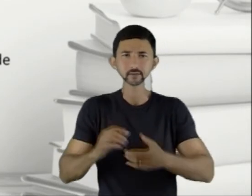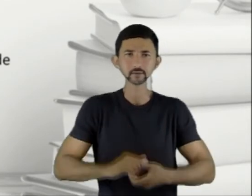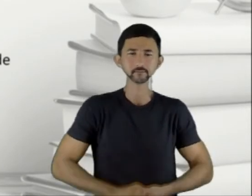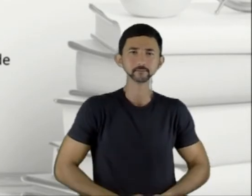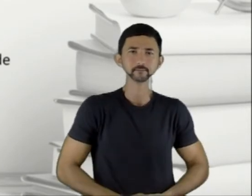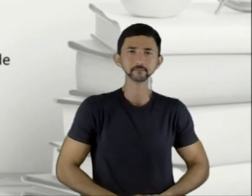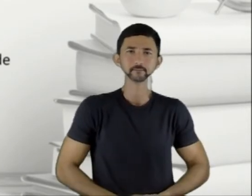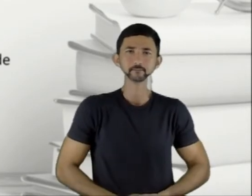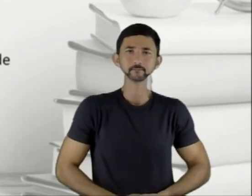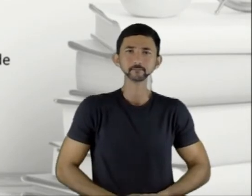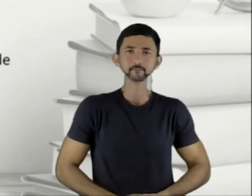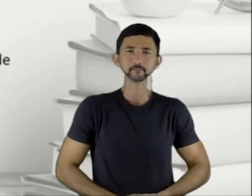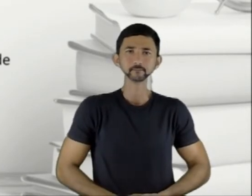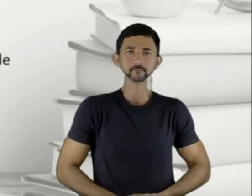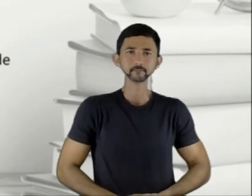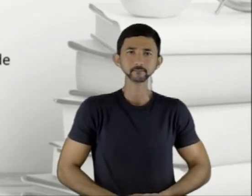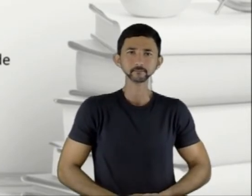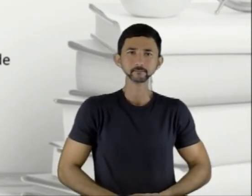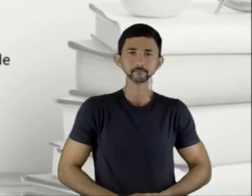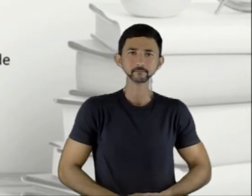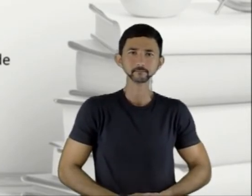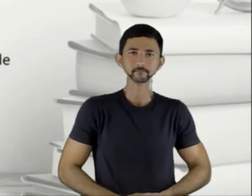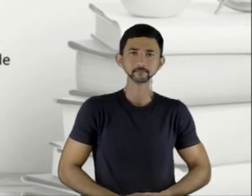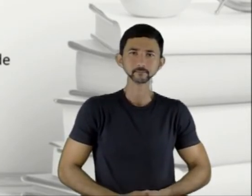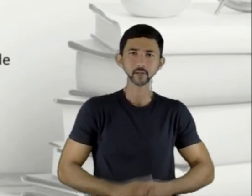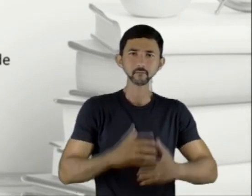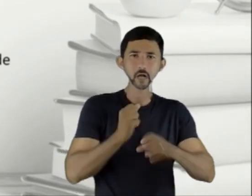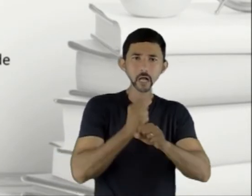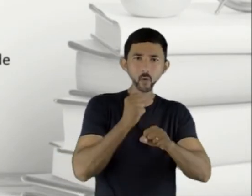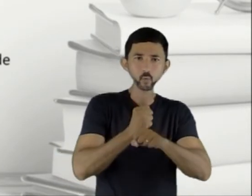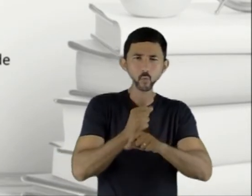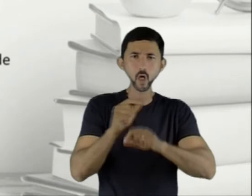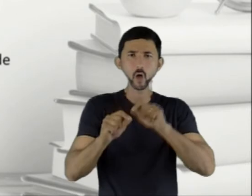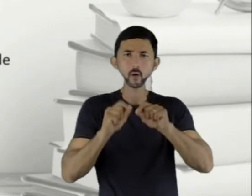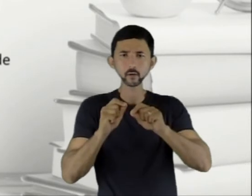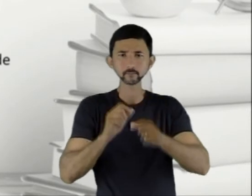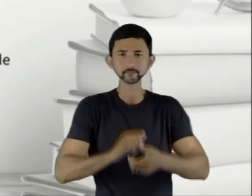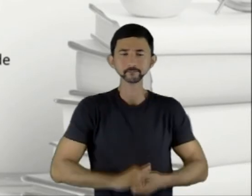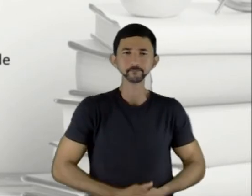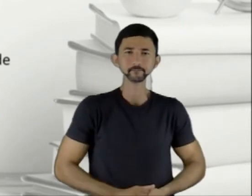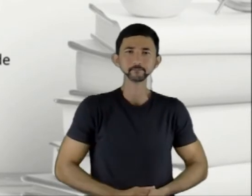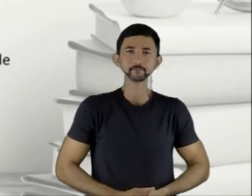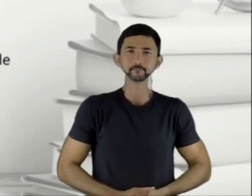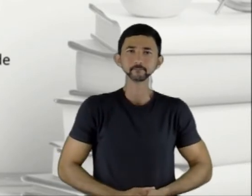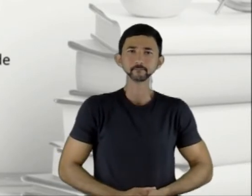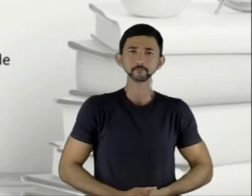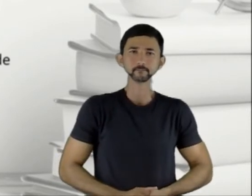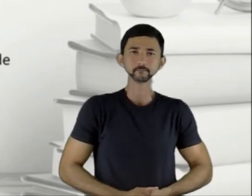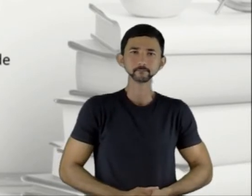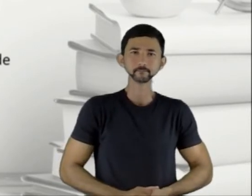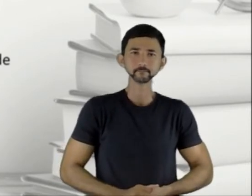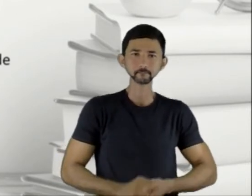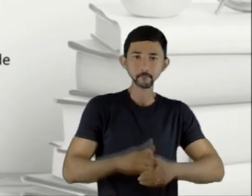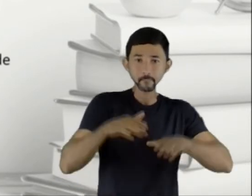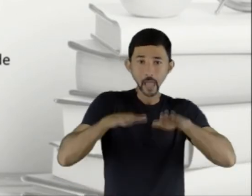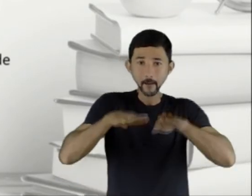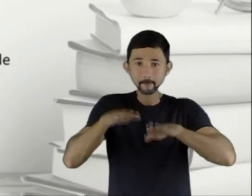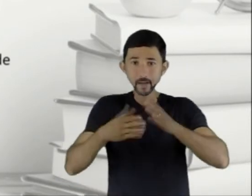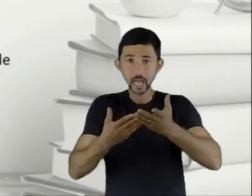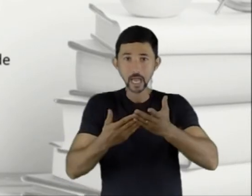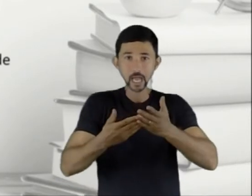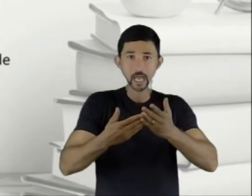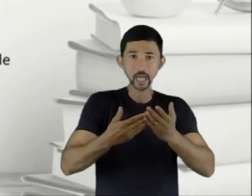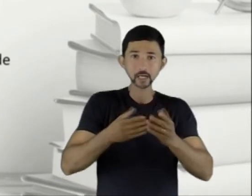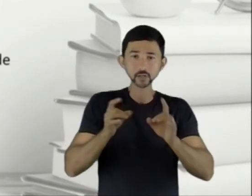marca? E agora? Vamos calcular isso daí. A média de unidades vendidas